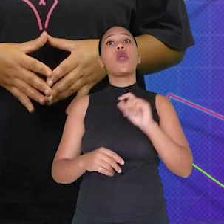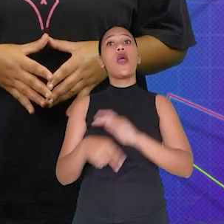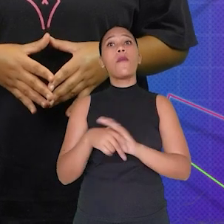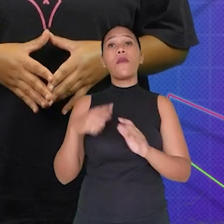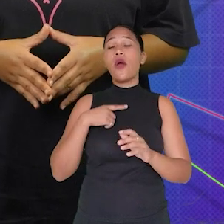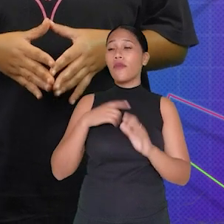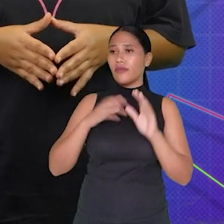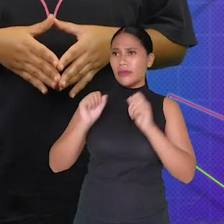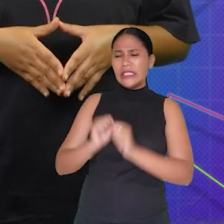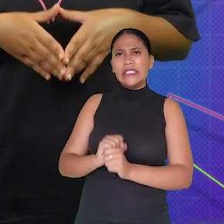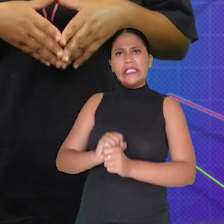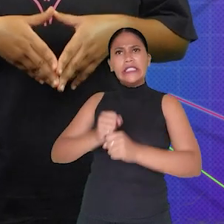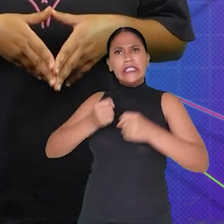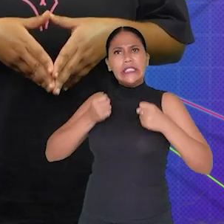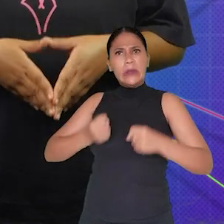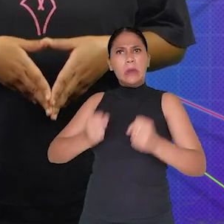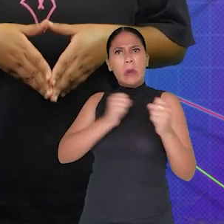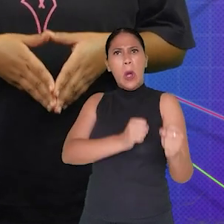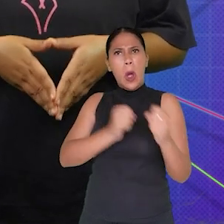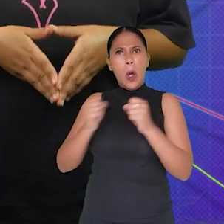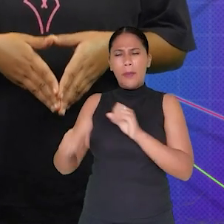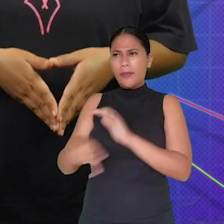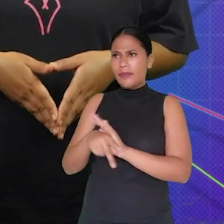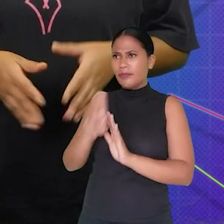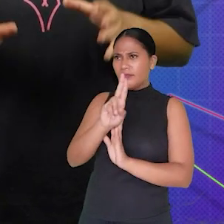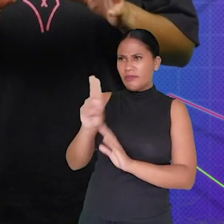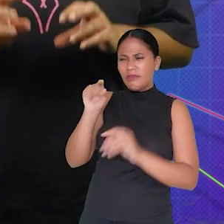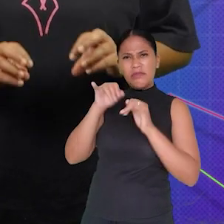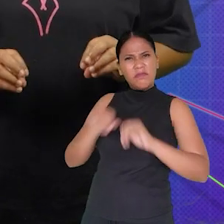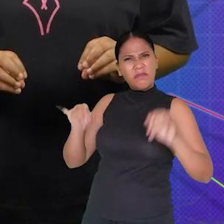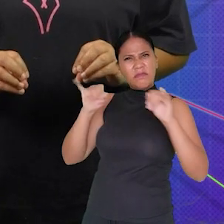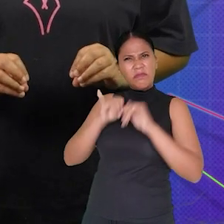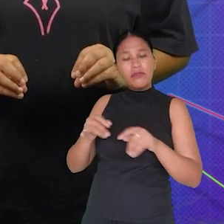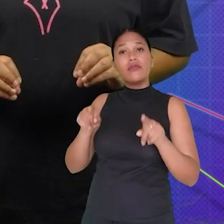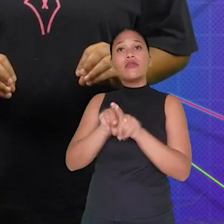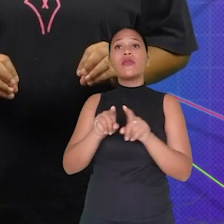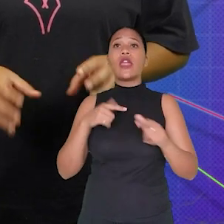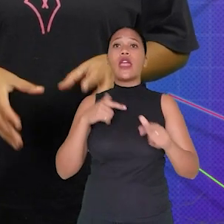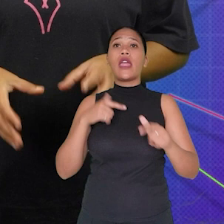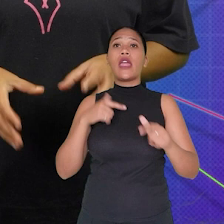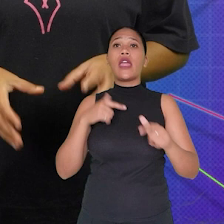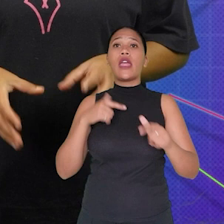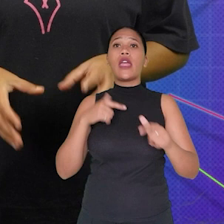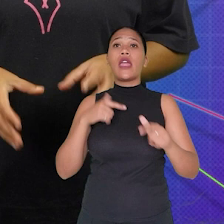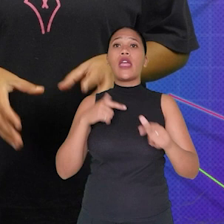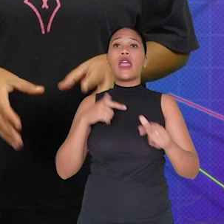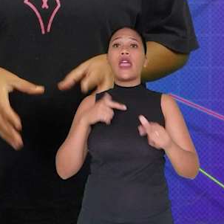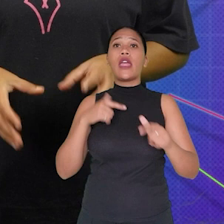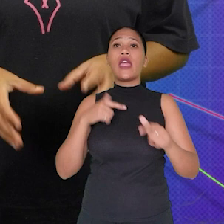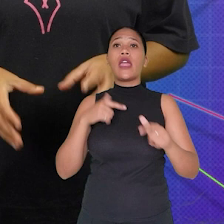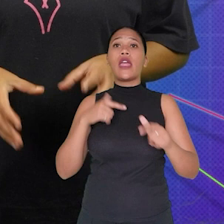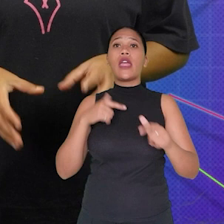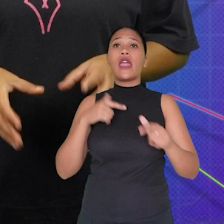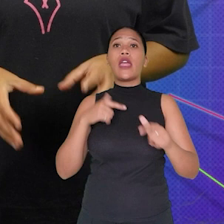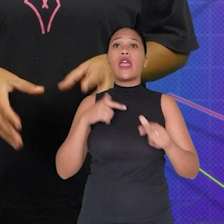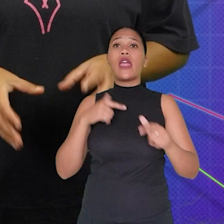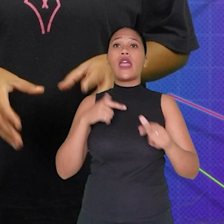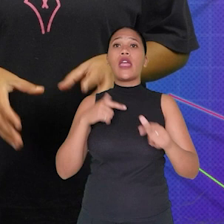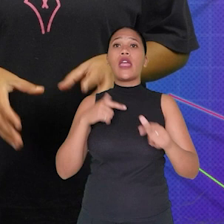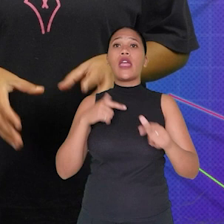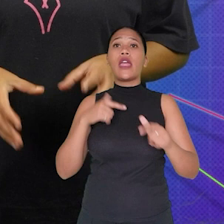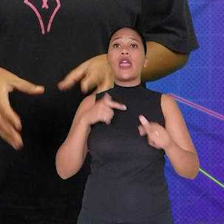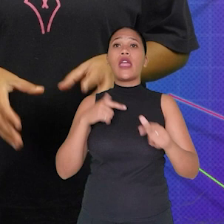uma metodologia que se concentra em maximizar o valor do produto e minimizar o desperdício. Na tela temos um ciclo contínuo.